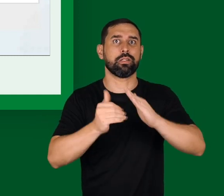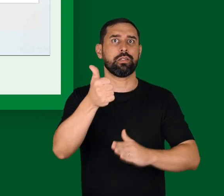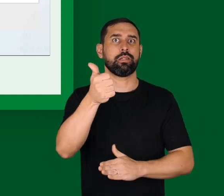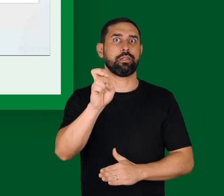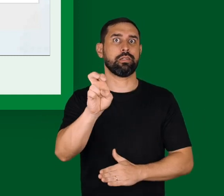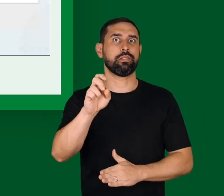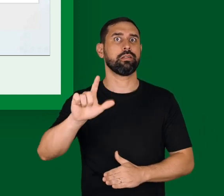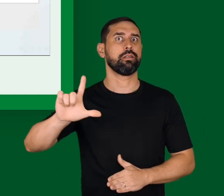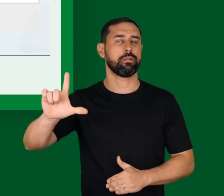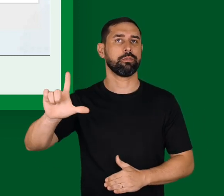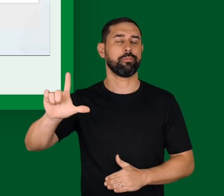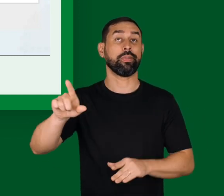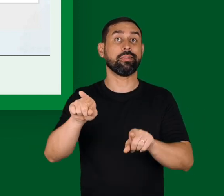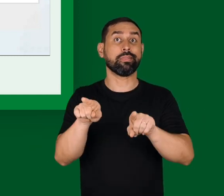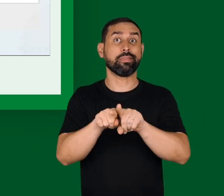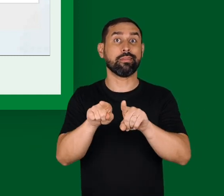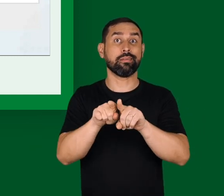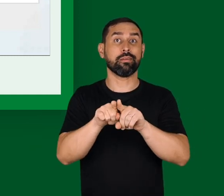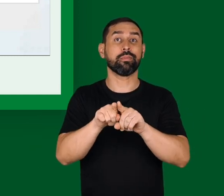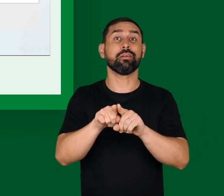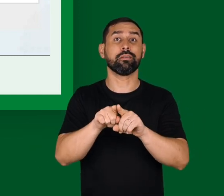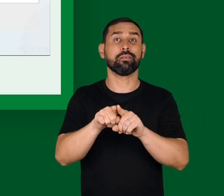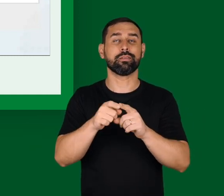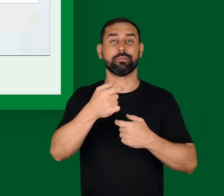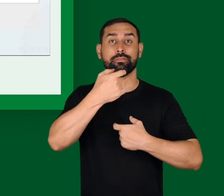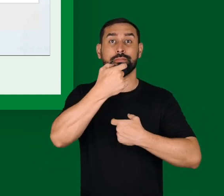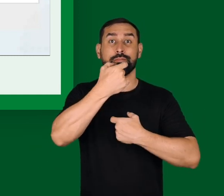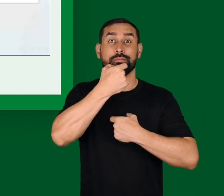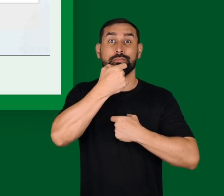ter garantia que aquela via aérea está